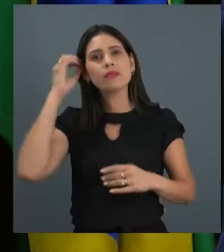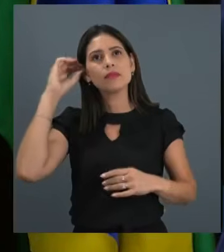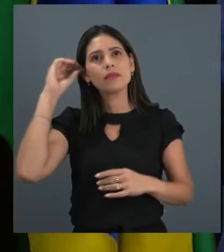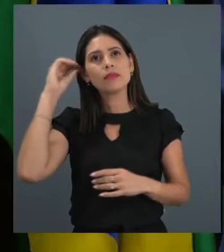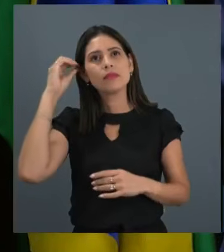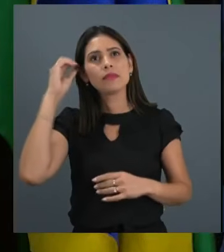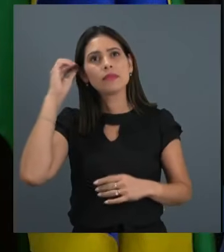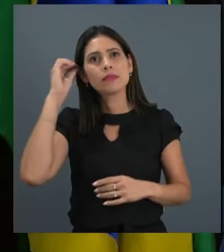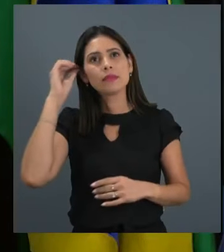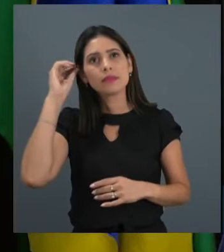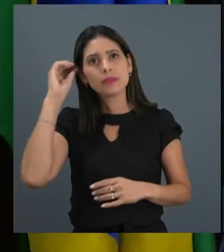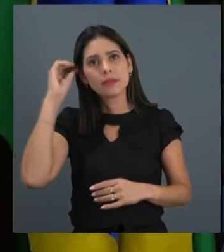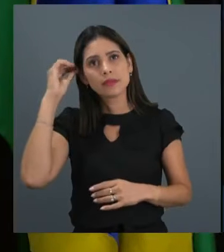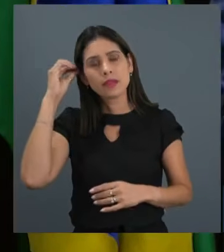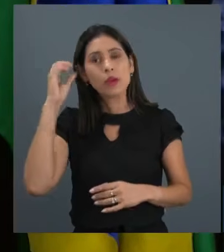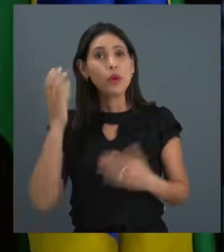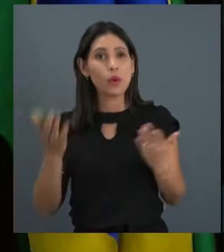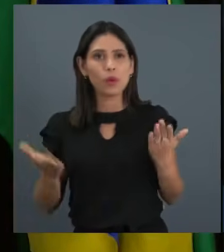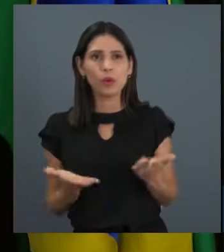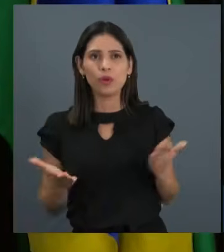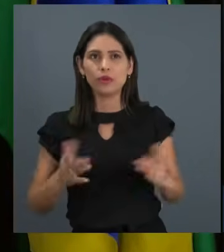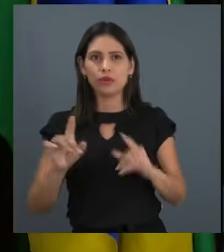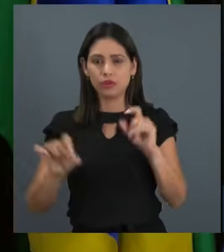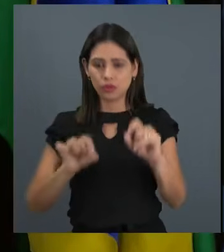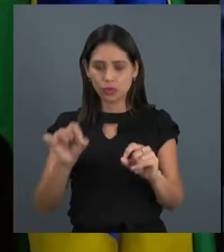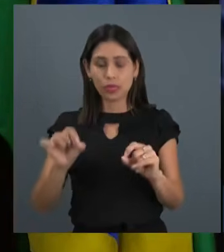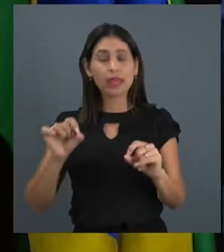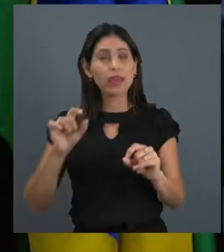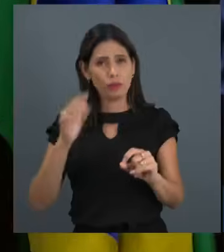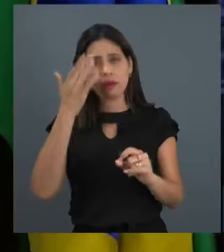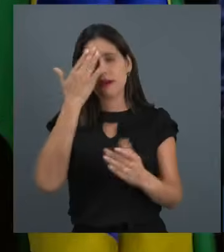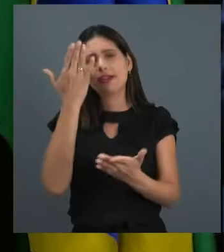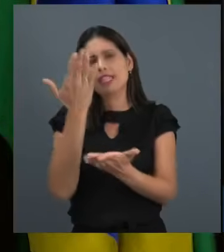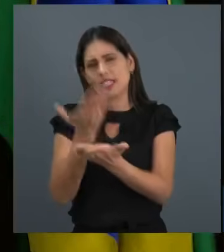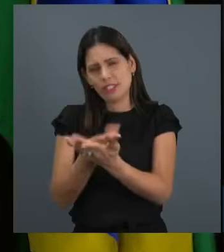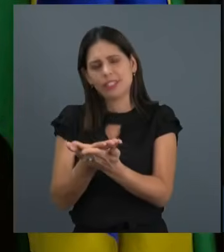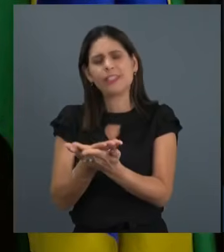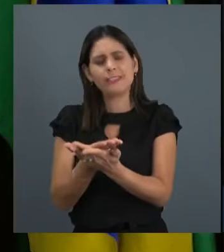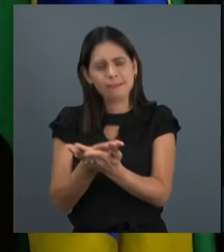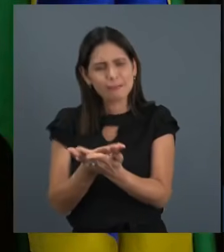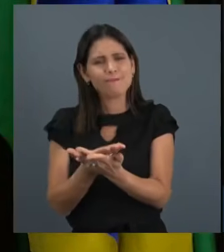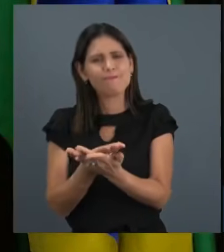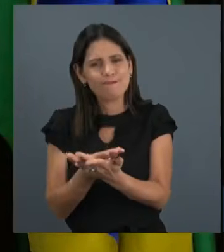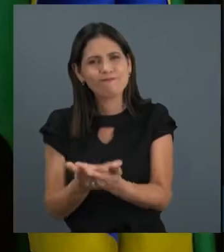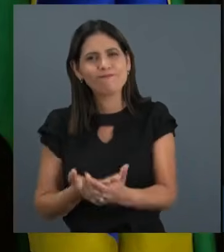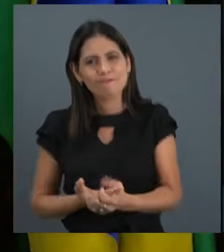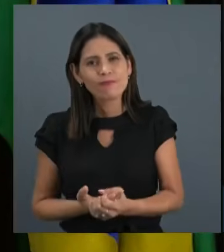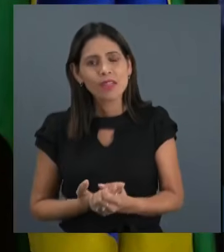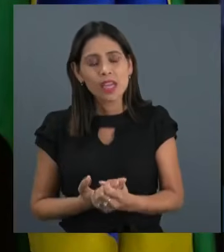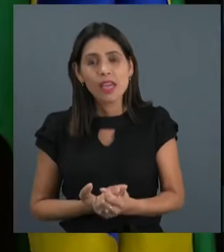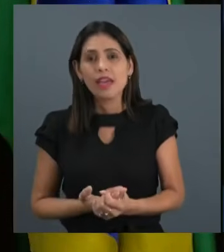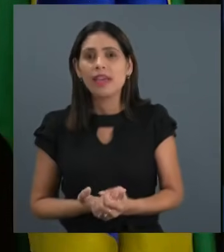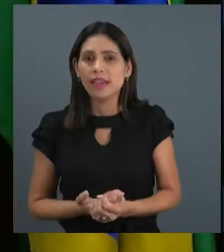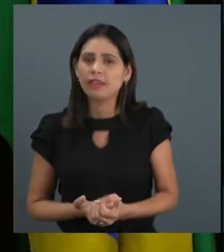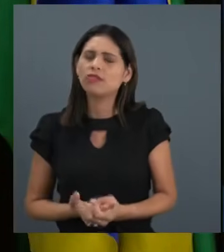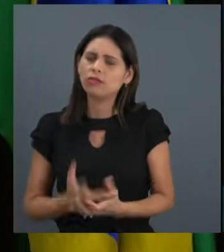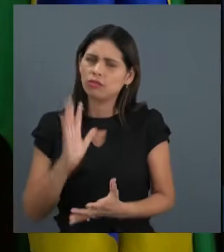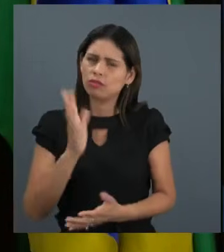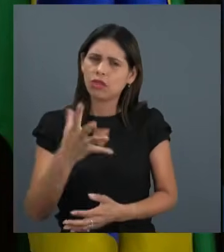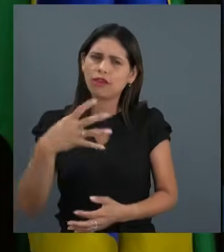presidente, dentro daquela filosofia que eu acredito muito, eu sou um entusiasta e um otimista por natureza,